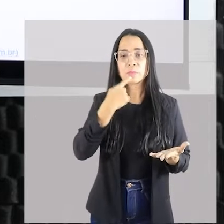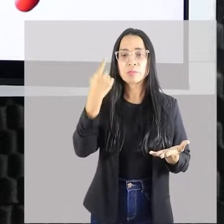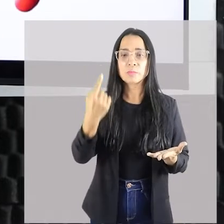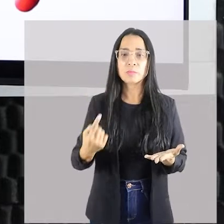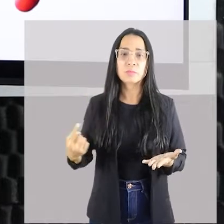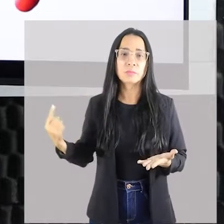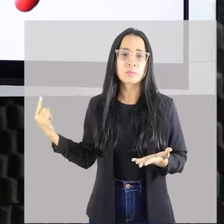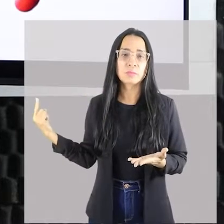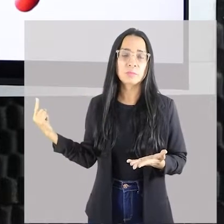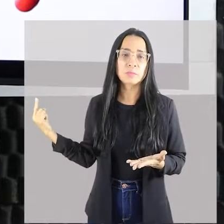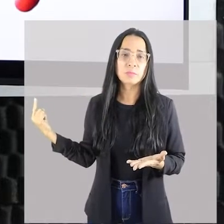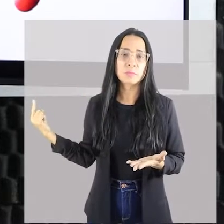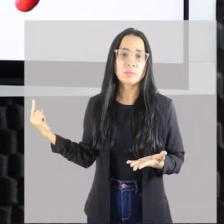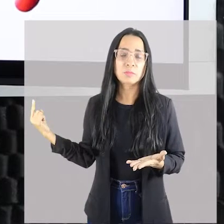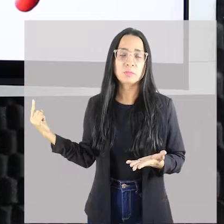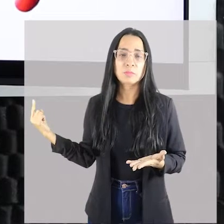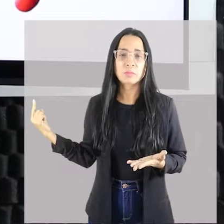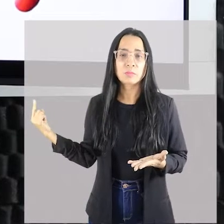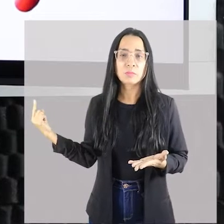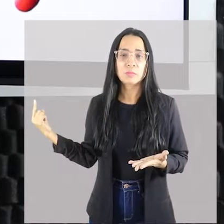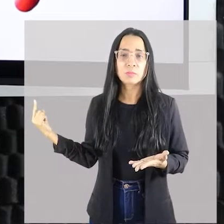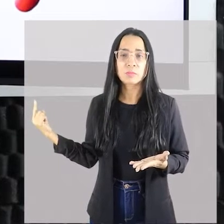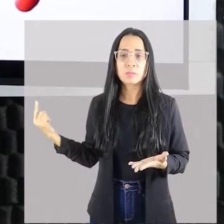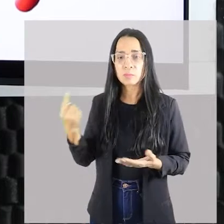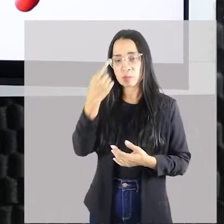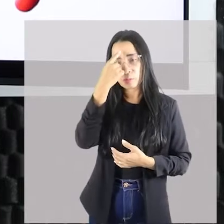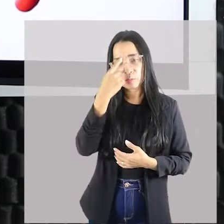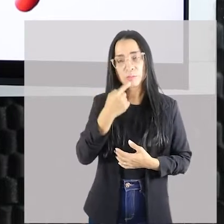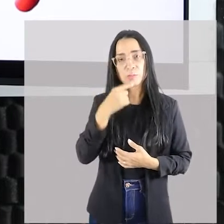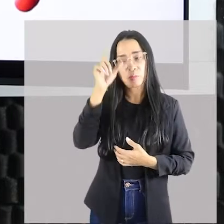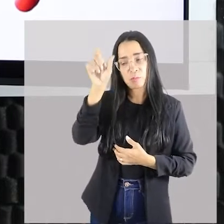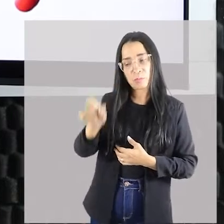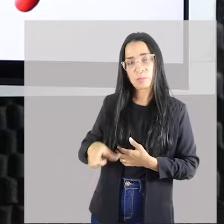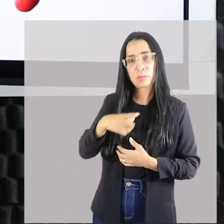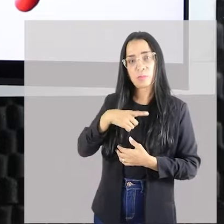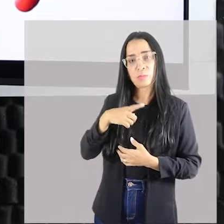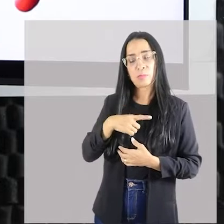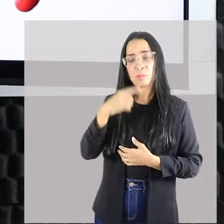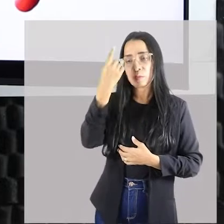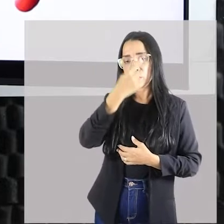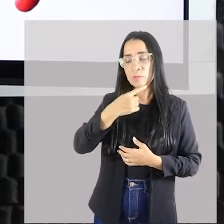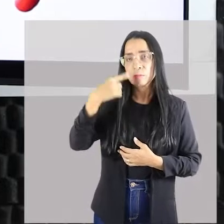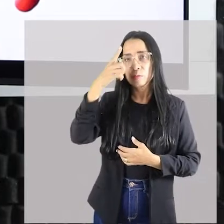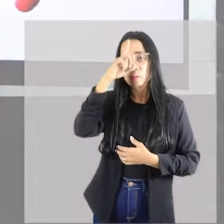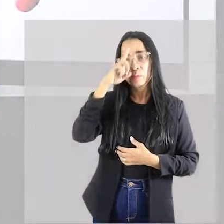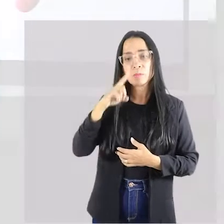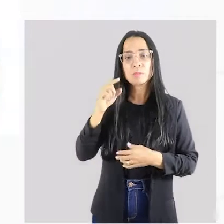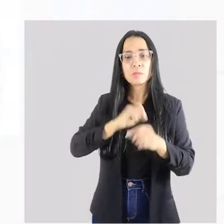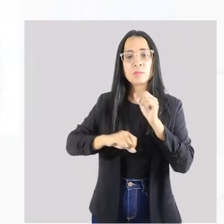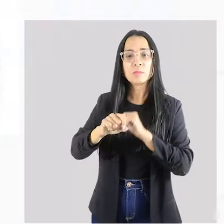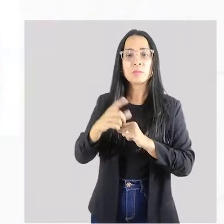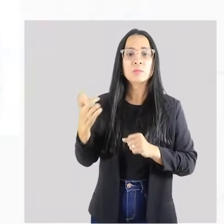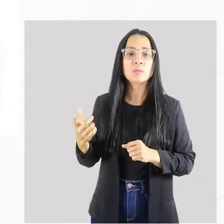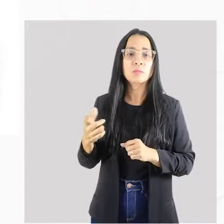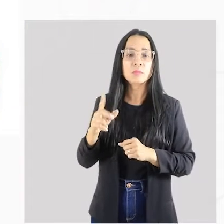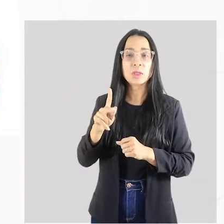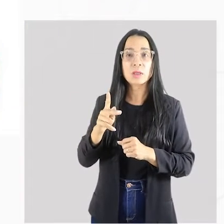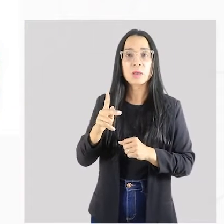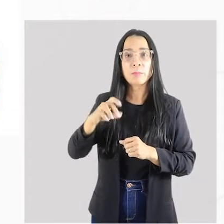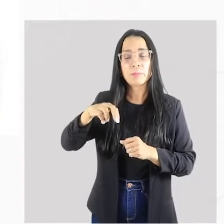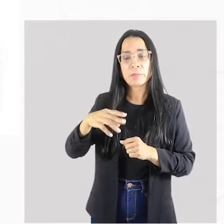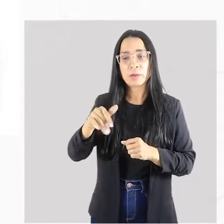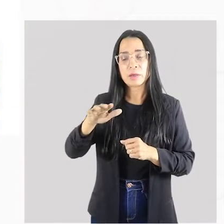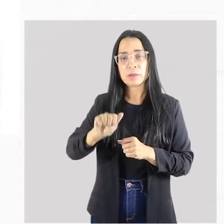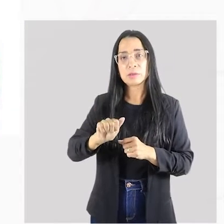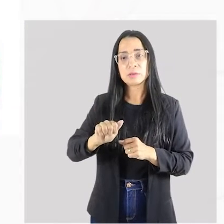você, tá? Vamos colocar, ó, que nessa imagem, o indivíduo que tem, né, ali uma hemácia saudável,